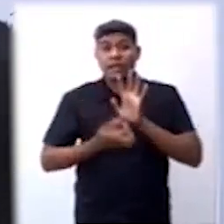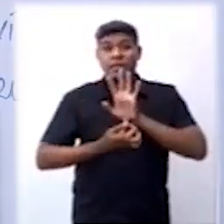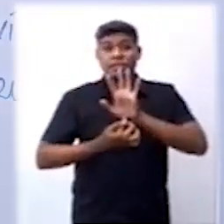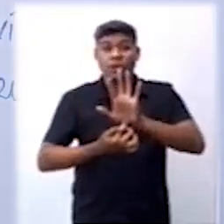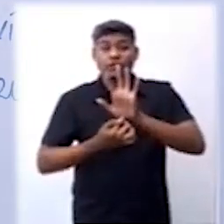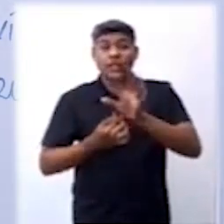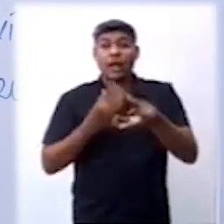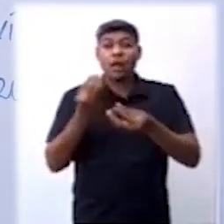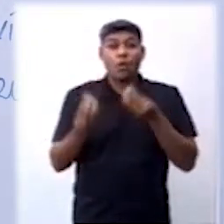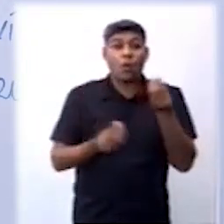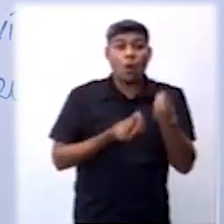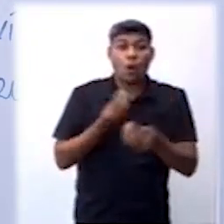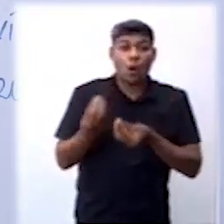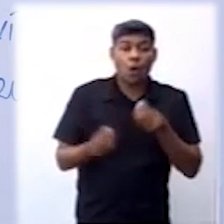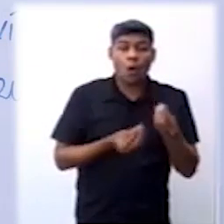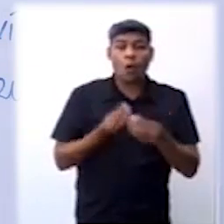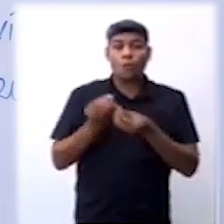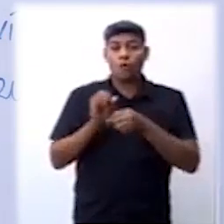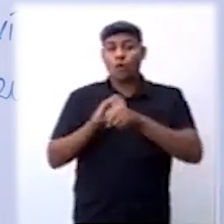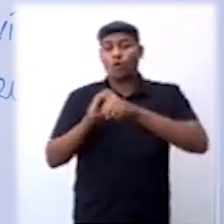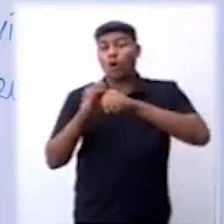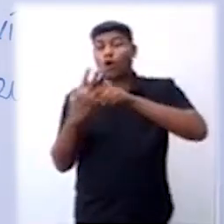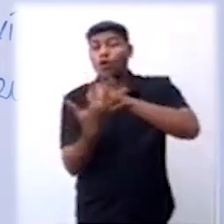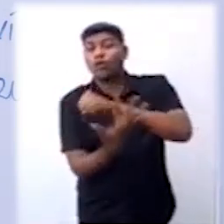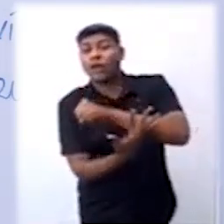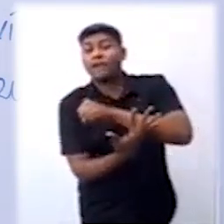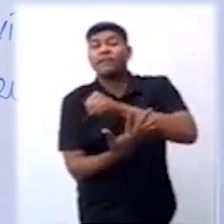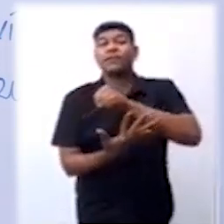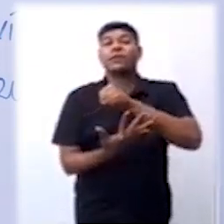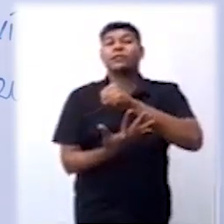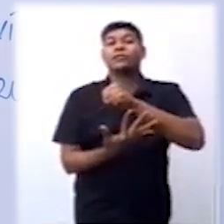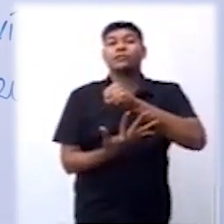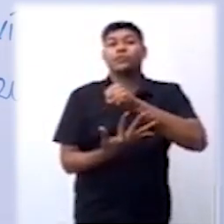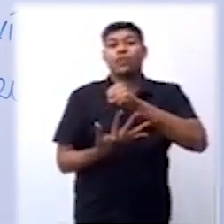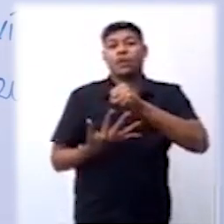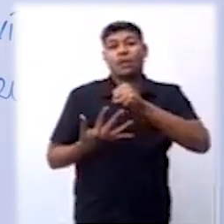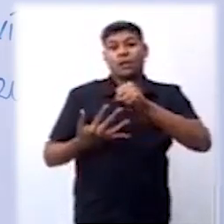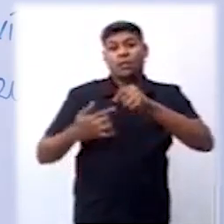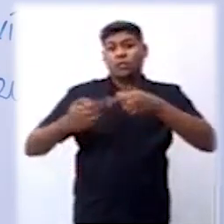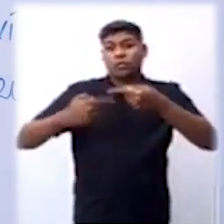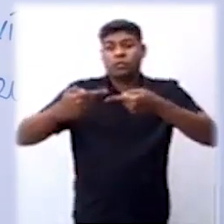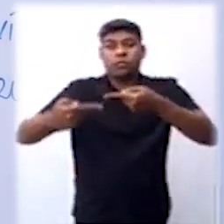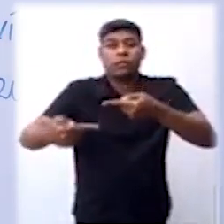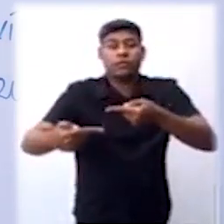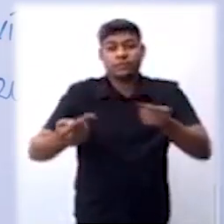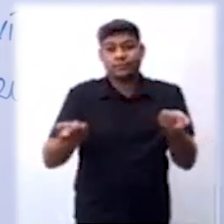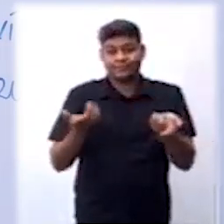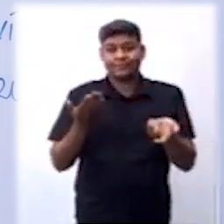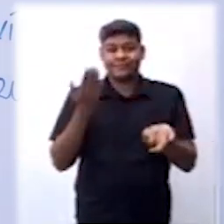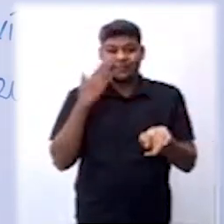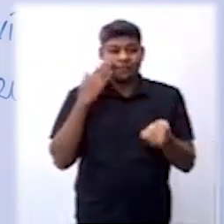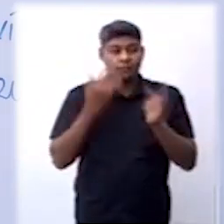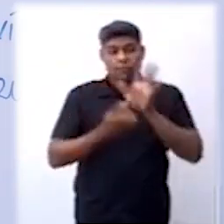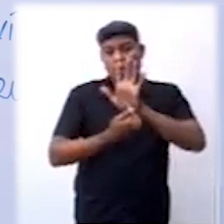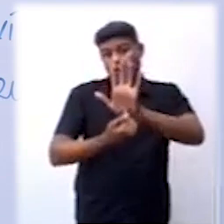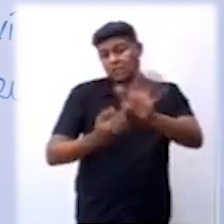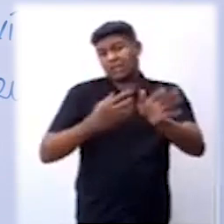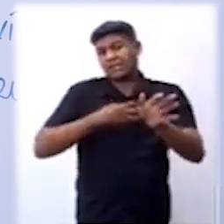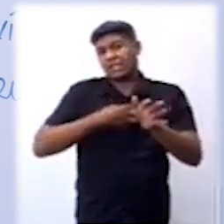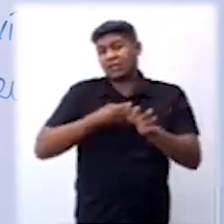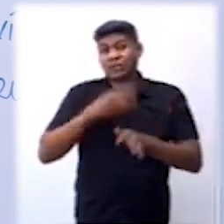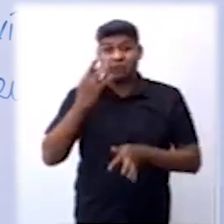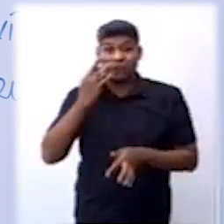mostrar como o coronavírus, ele se replica, tá? Como é que ele vai? Claro, eu vou mostrar de maneira fácil aqui